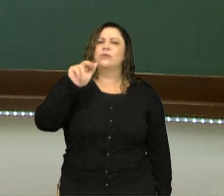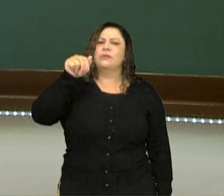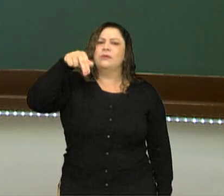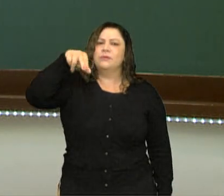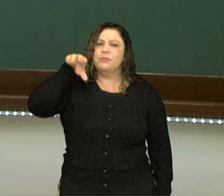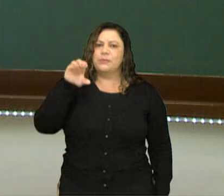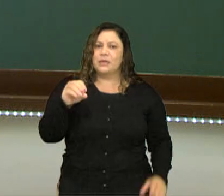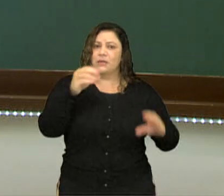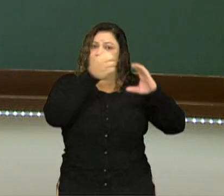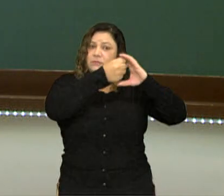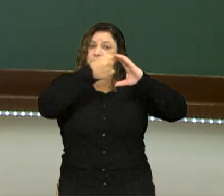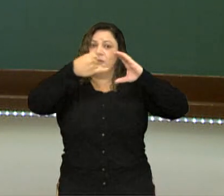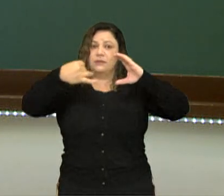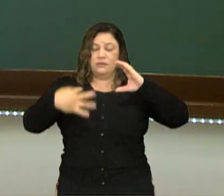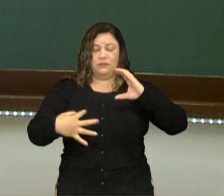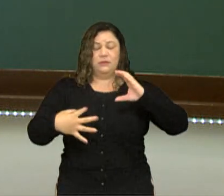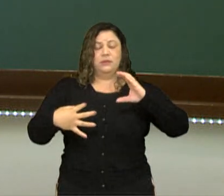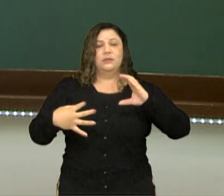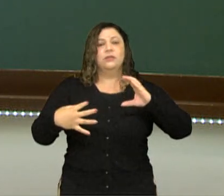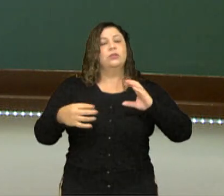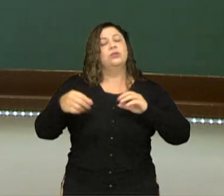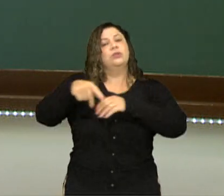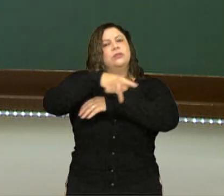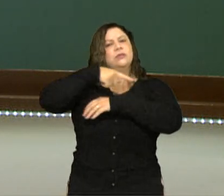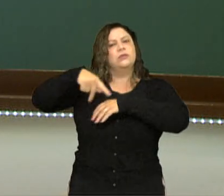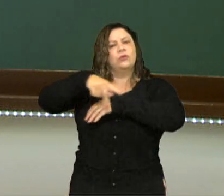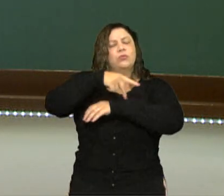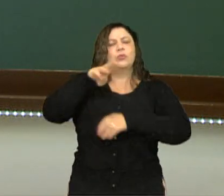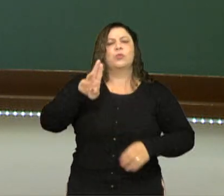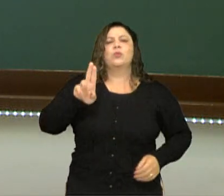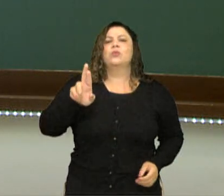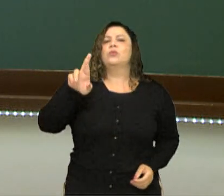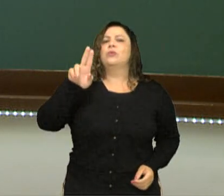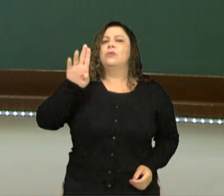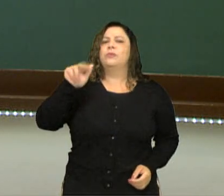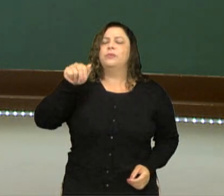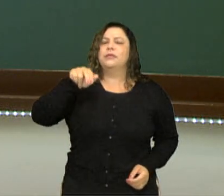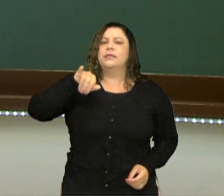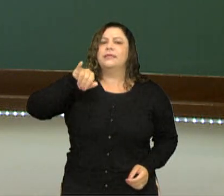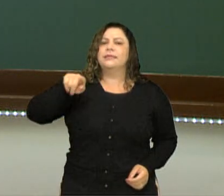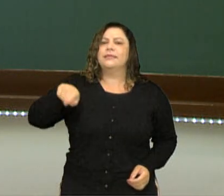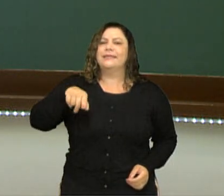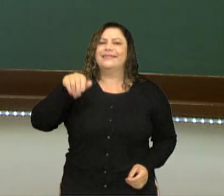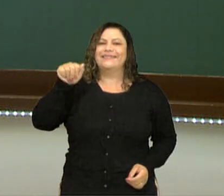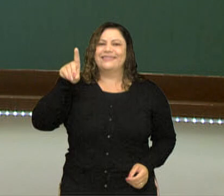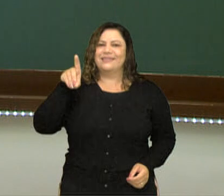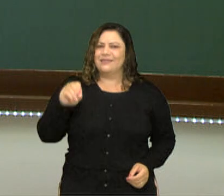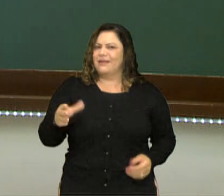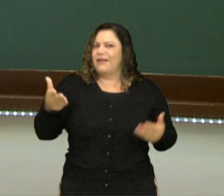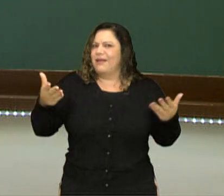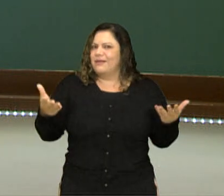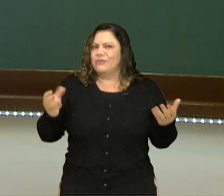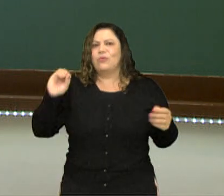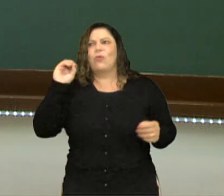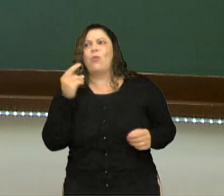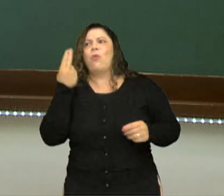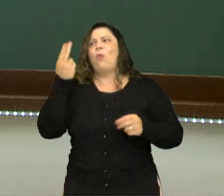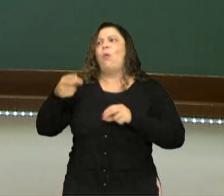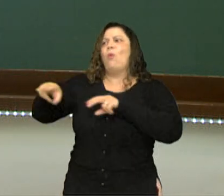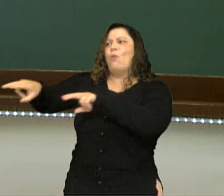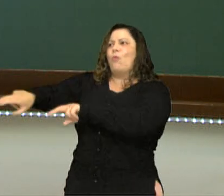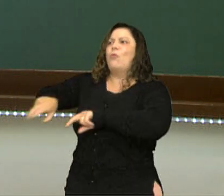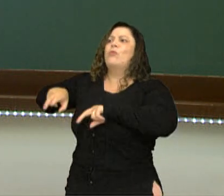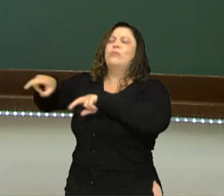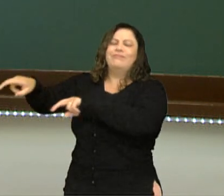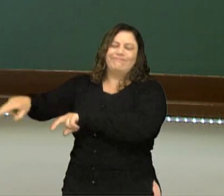características de um país urbano, urbanizado, ou ainda é considerado um país rural? O que nós podemos entender por